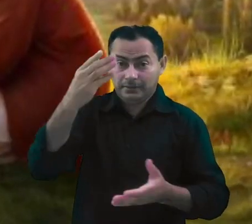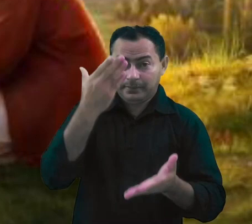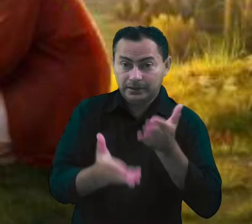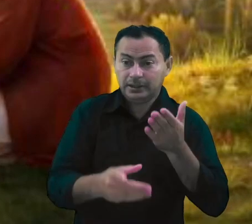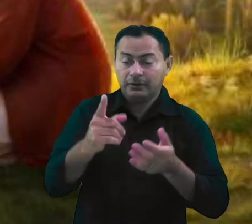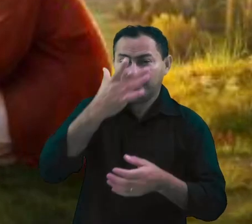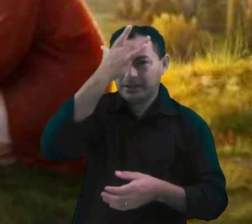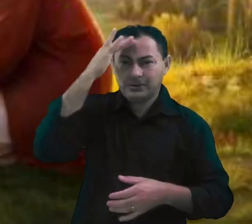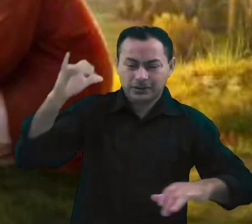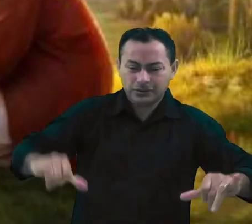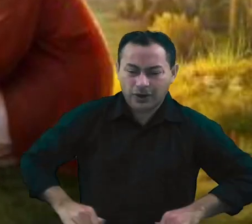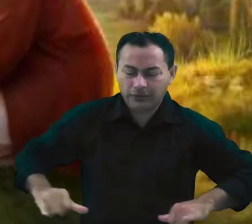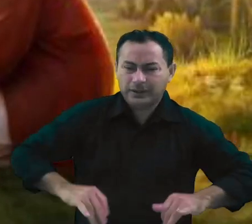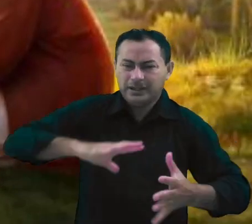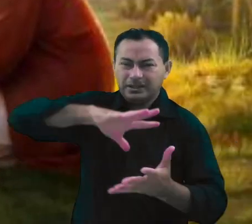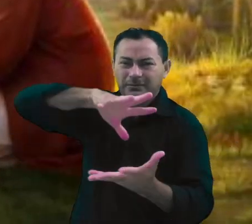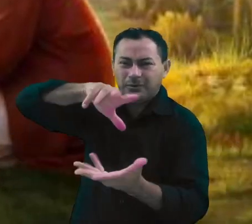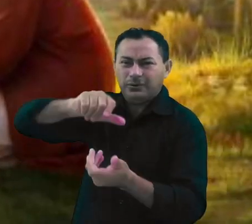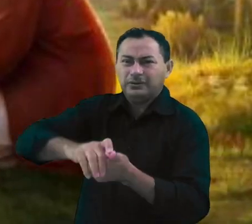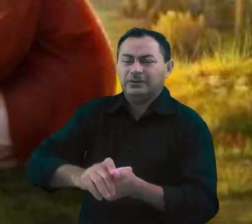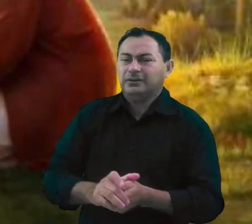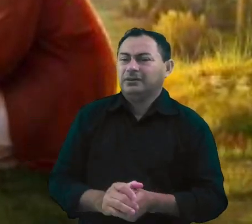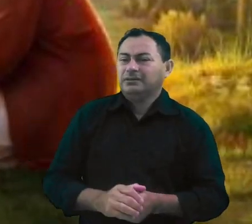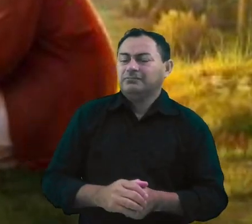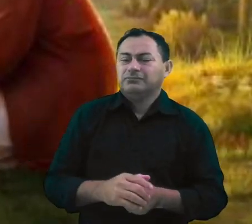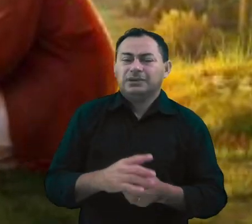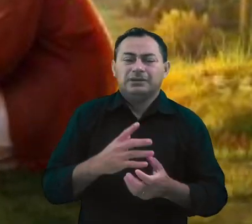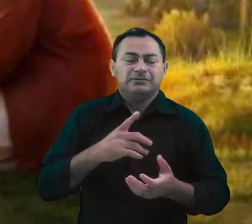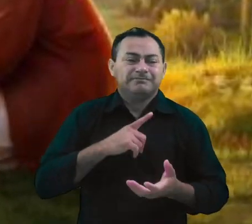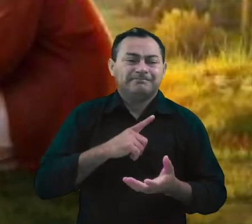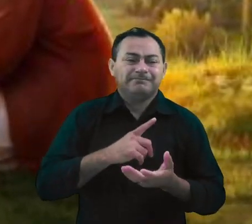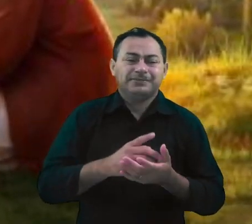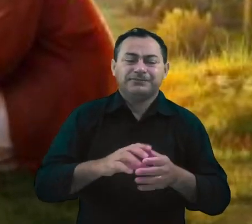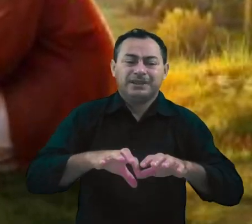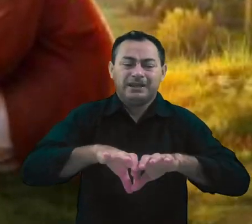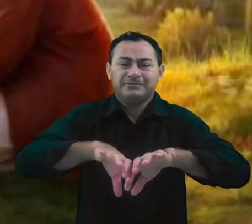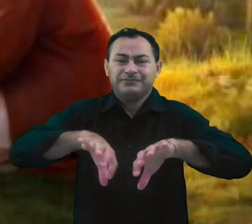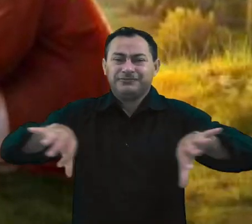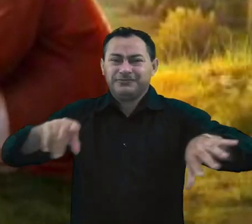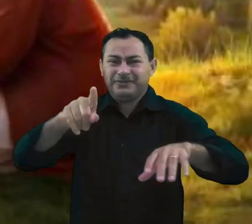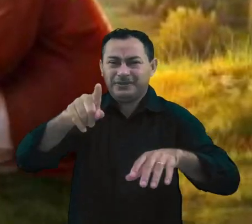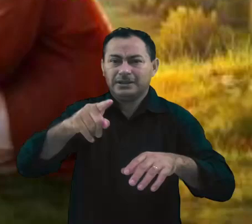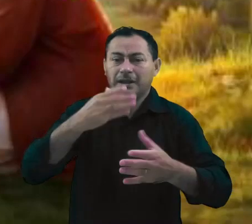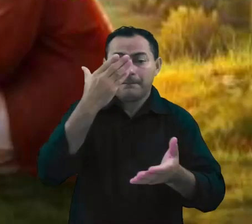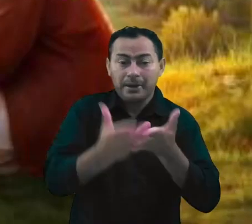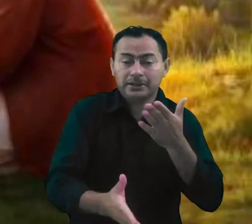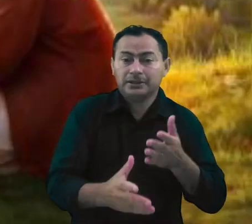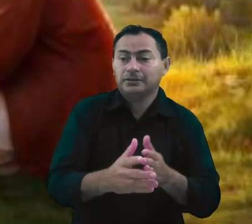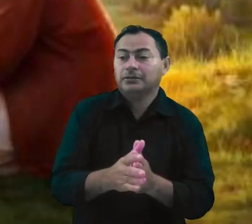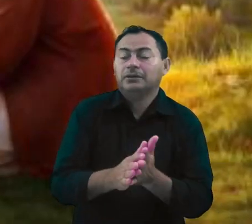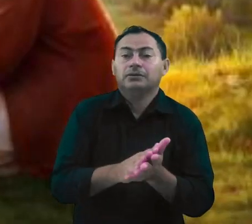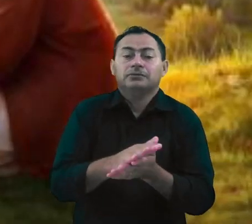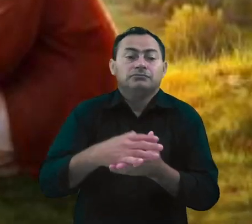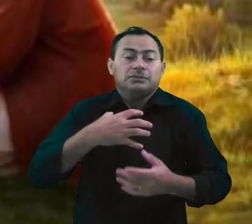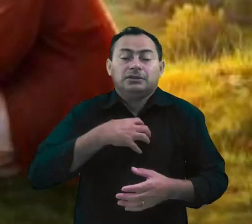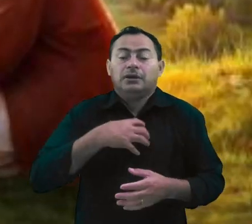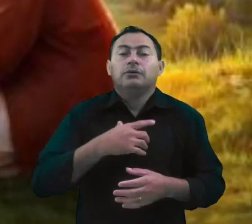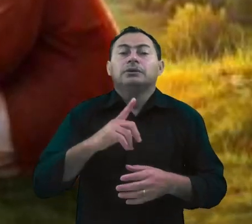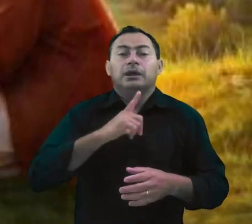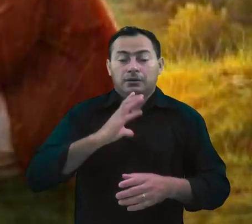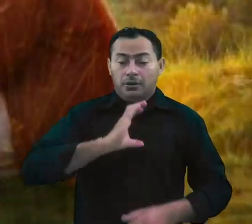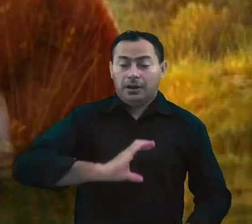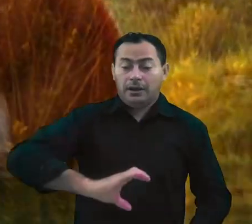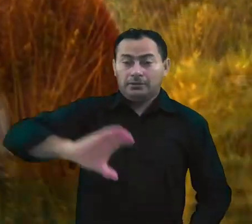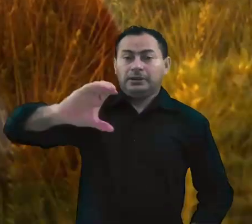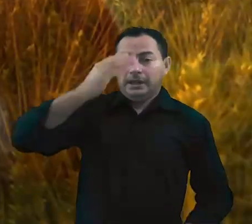perdido, se é um dos feridos desse mundo, pobre de espírito, cego e cativo espiritualmente, se você está perdido num destes